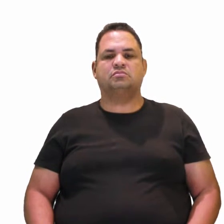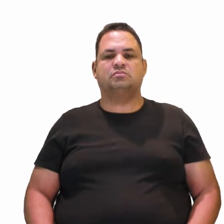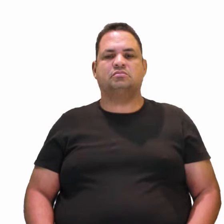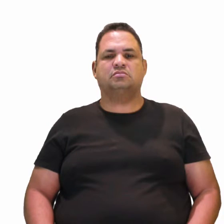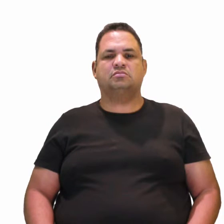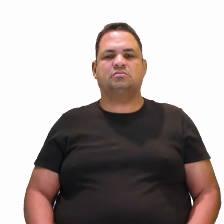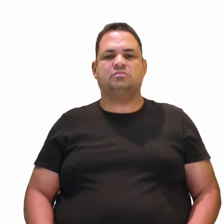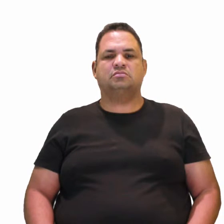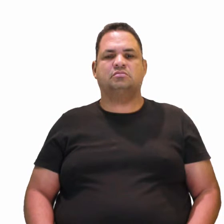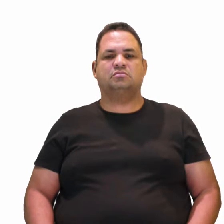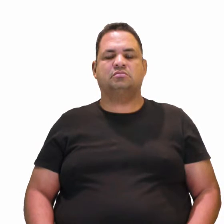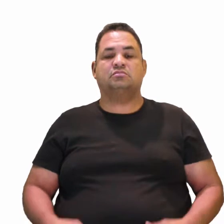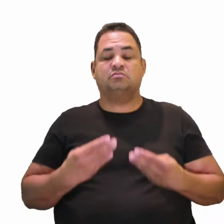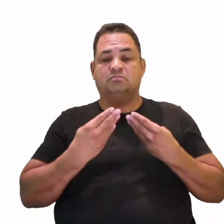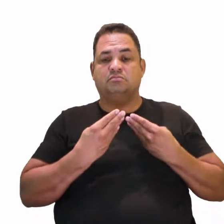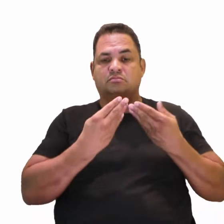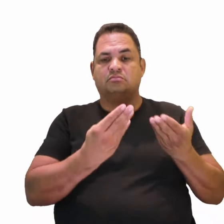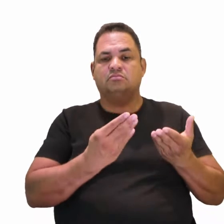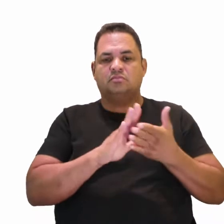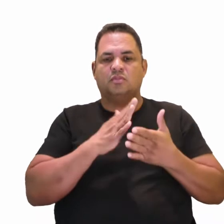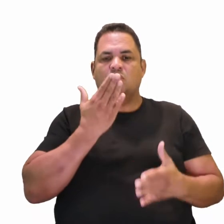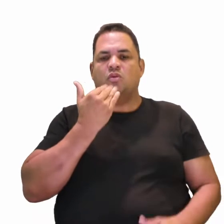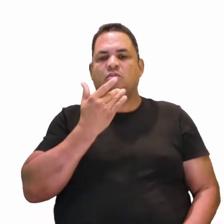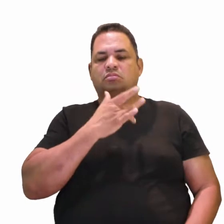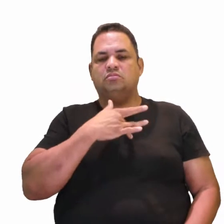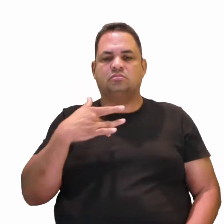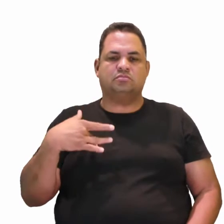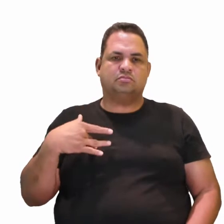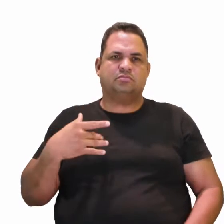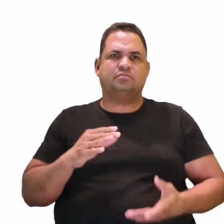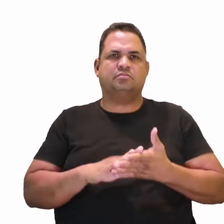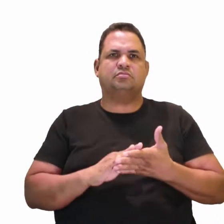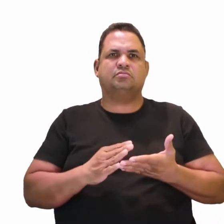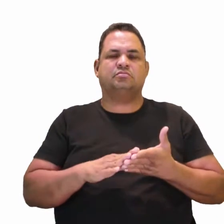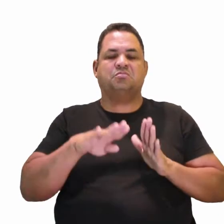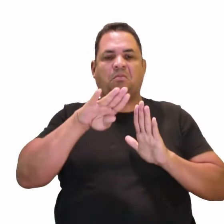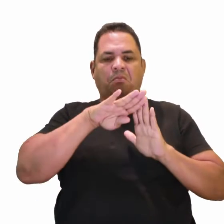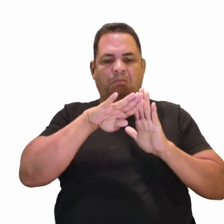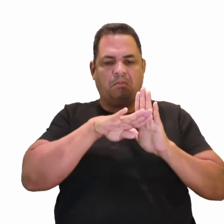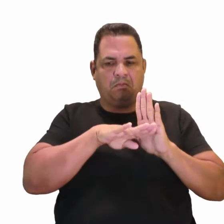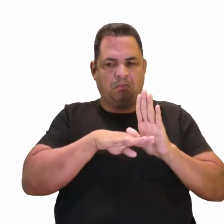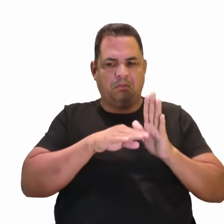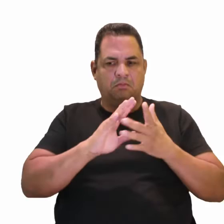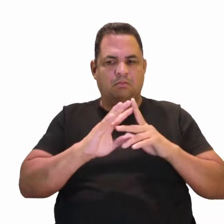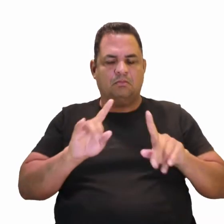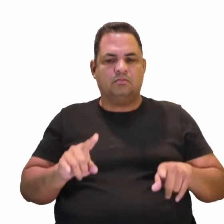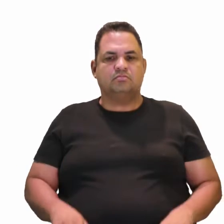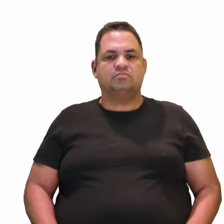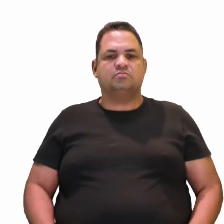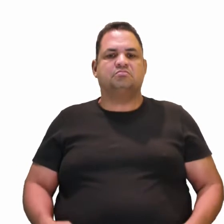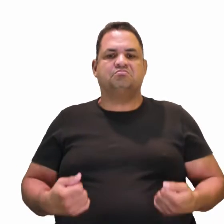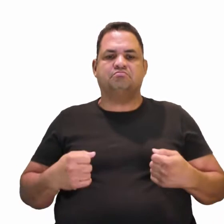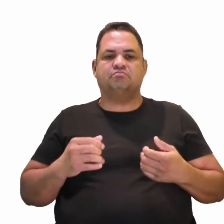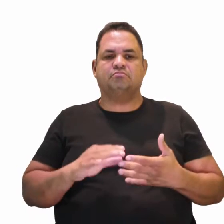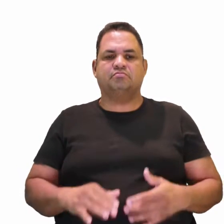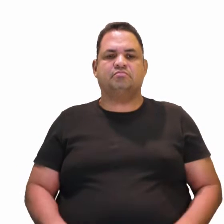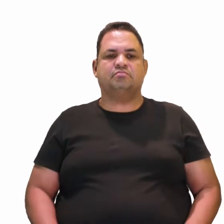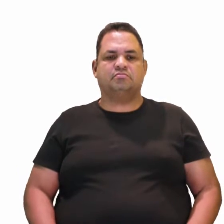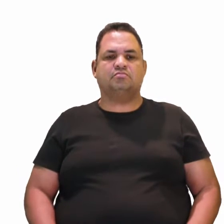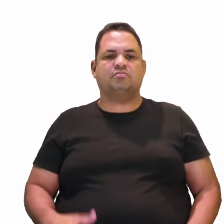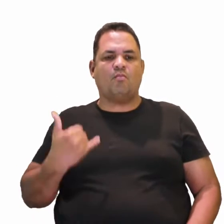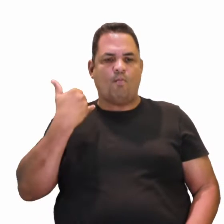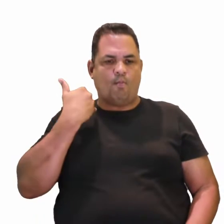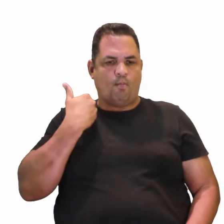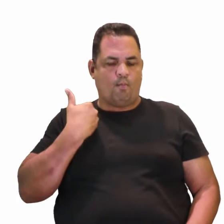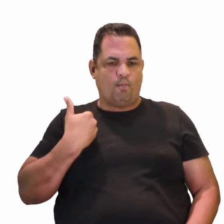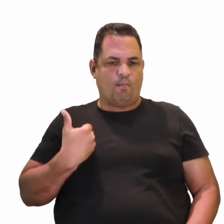eles oferecem sim comidas saudáveis no menu deles, certo? Pode ser, mas não sei. Vamos lá, emagrecer